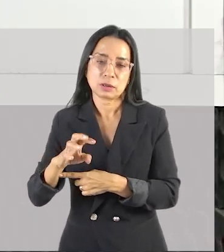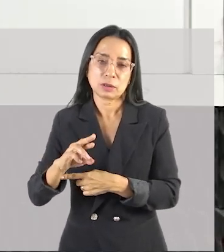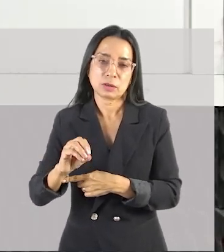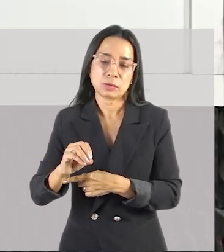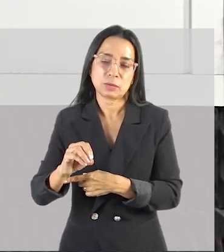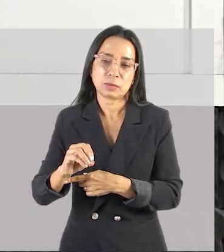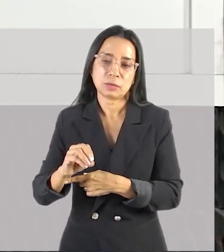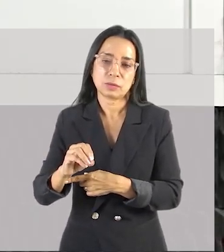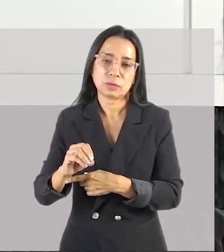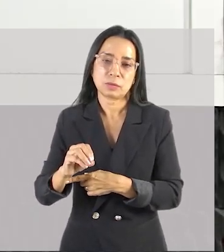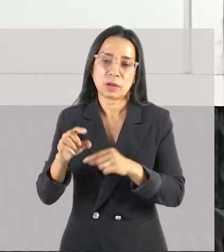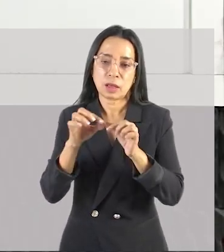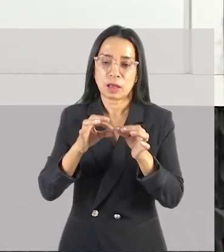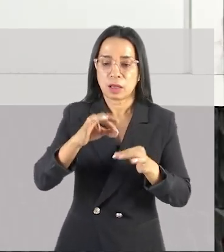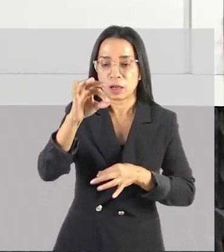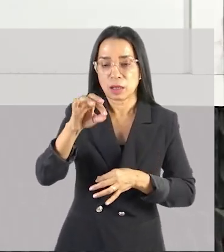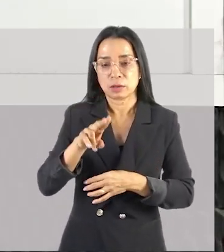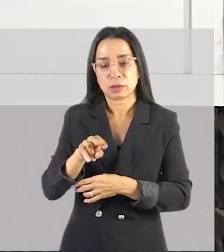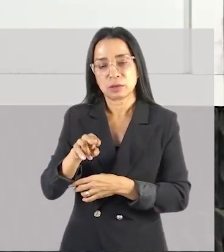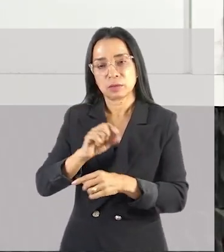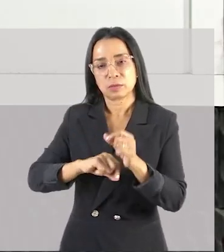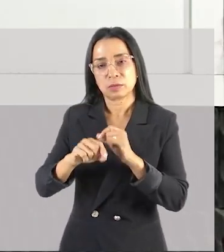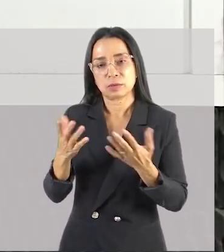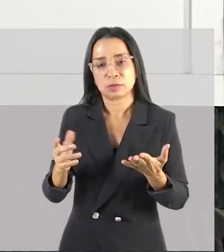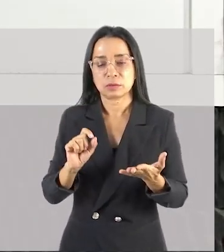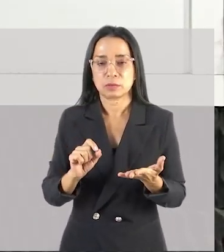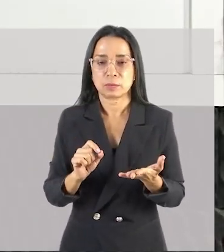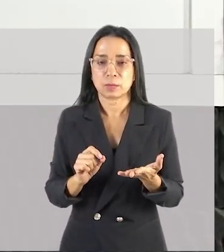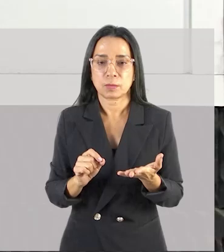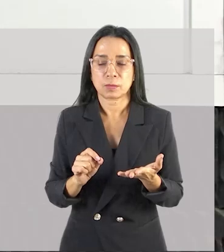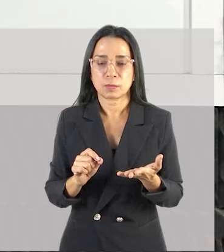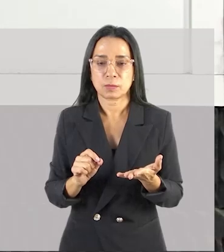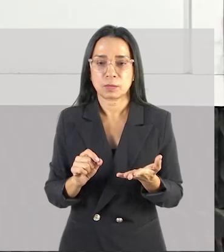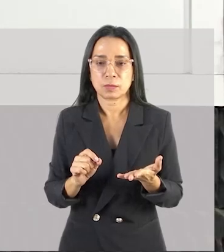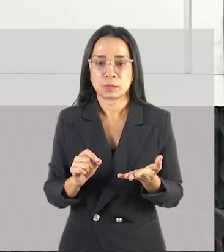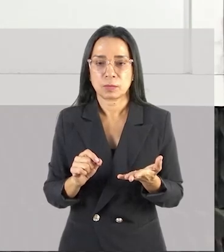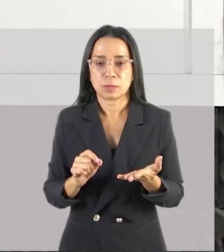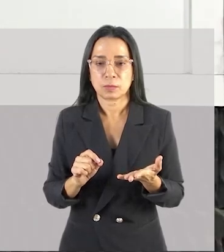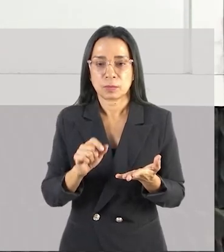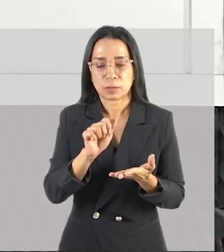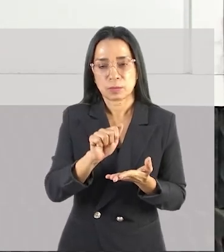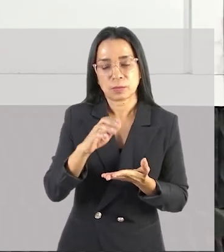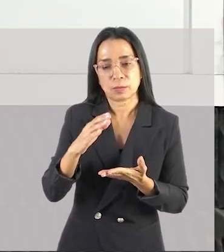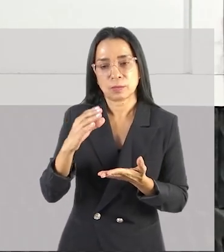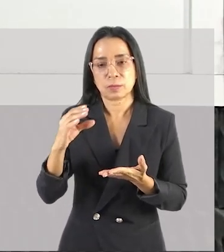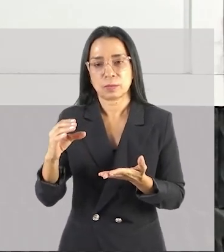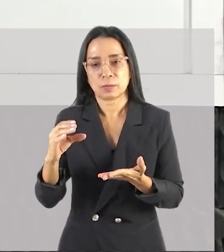iguais, mais uma para você mostrar a frequência, né, de triângulos equiláteros. É um triângulo ABC,